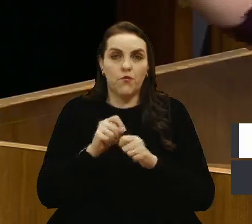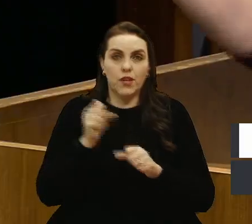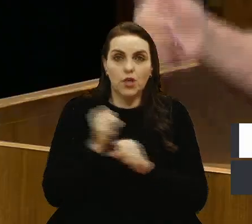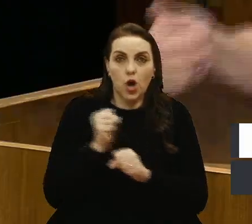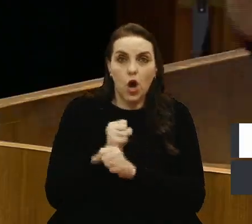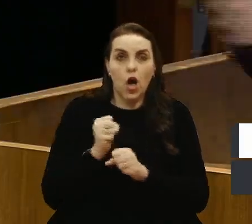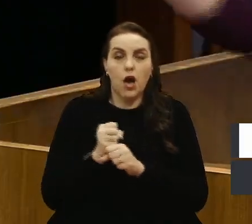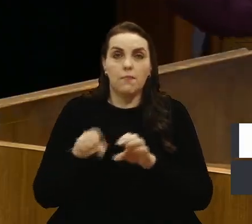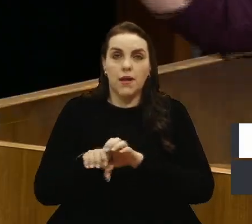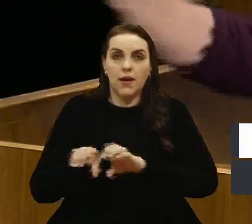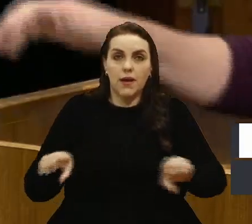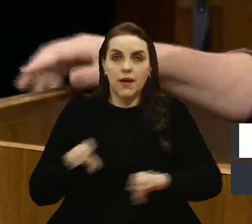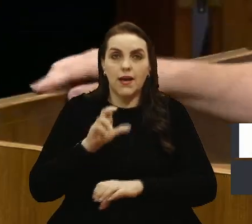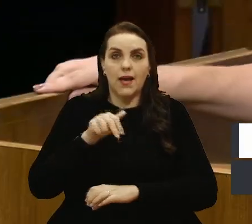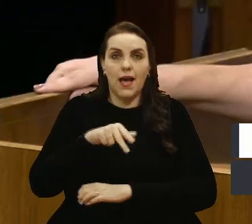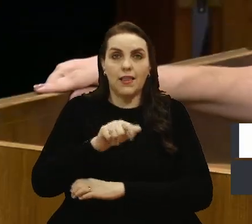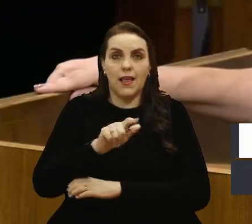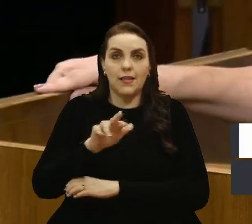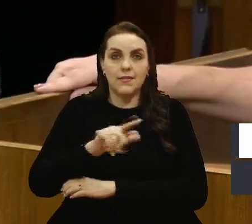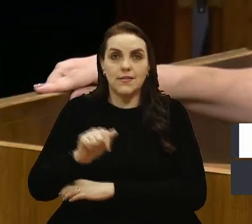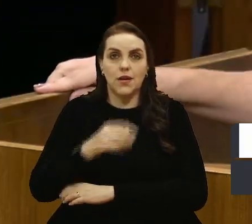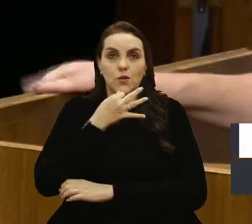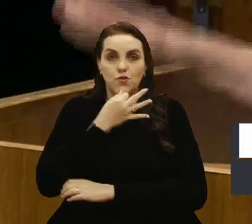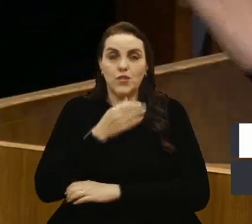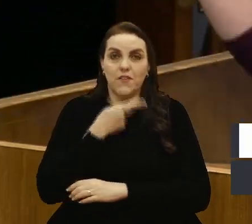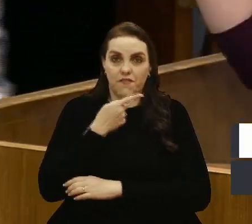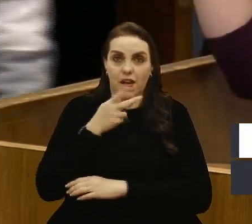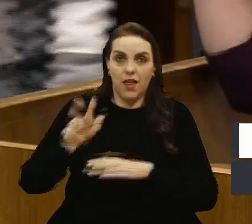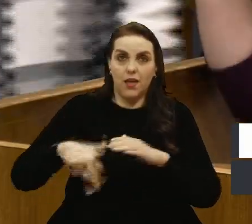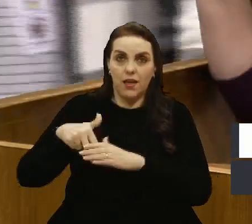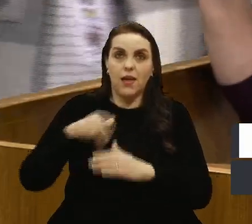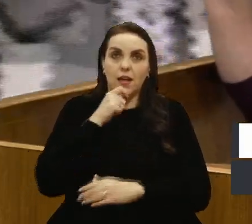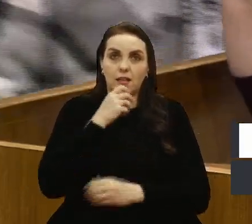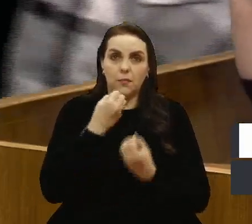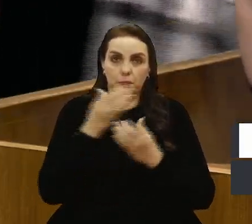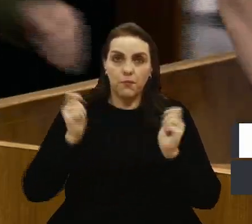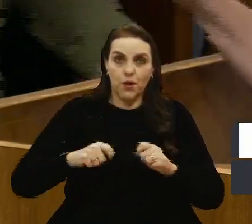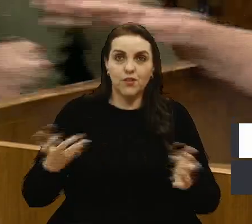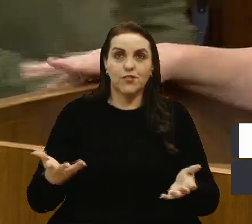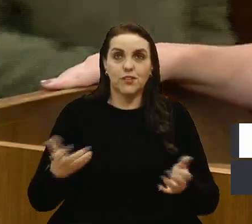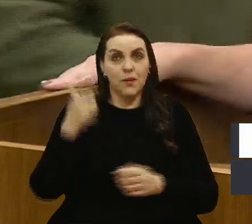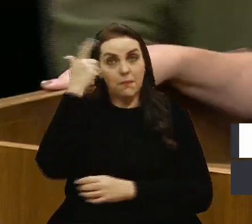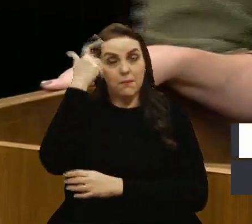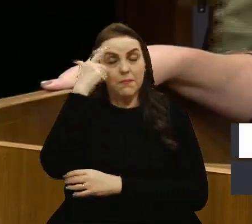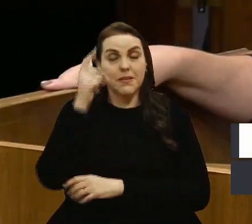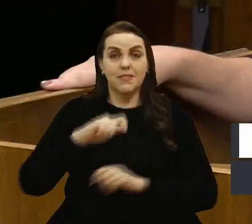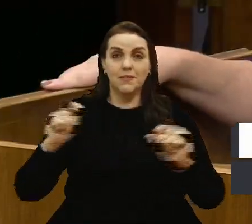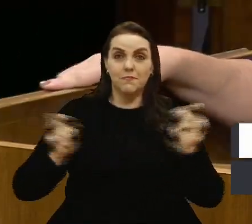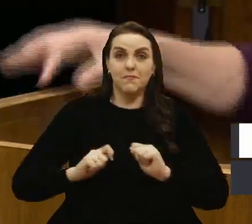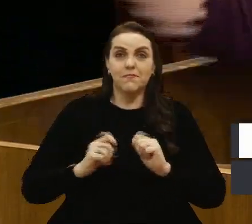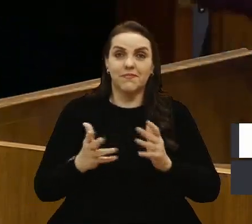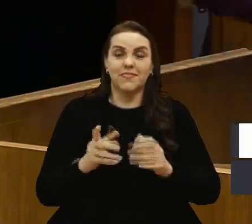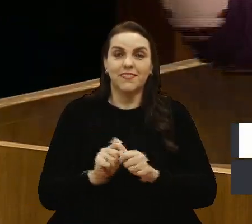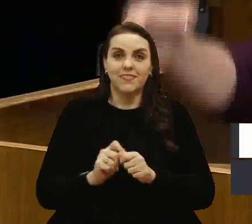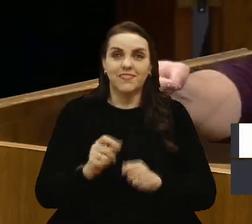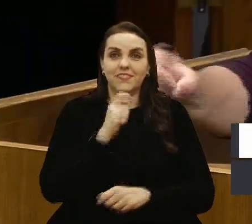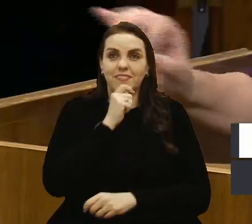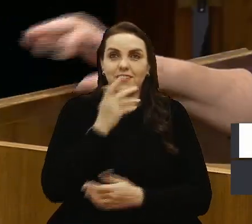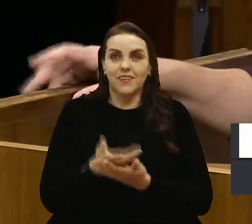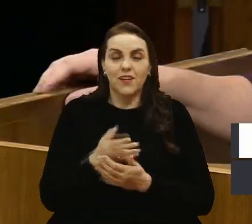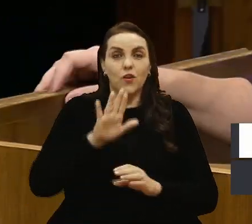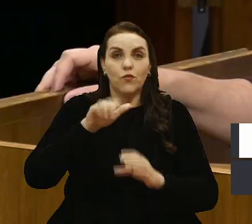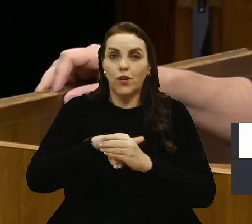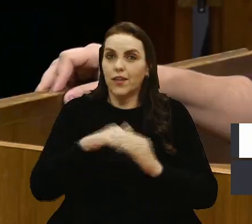do Canaliza Caxias, pelo menos falar, eu acho que a gente pode aqui, né? É o que eu estou pensando que se possa fazer ainda. Então, votei